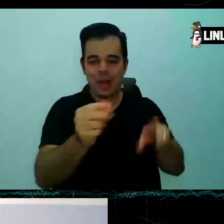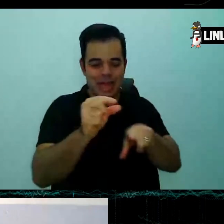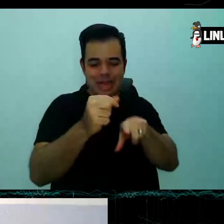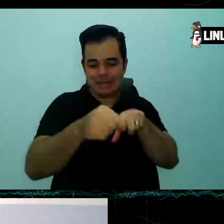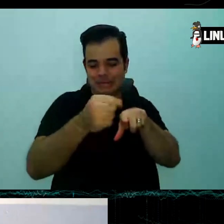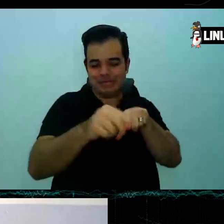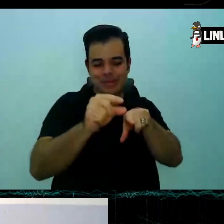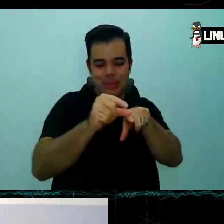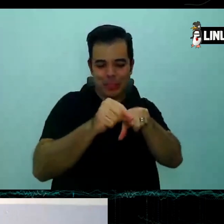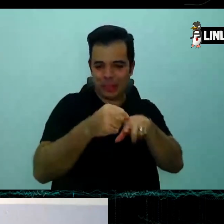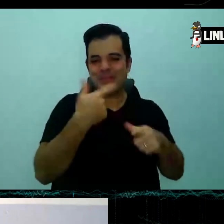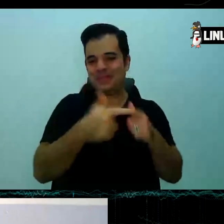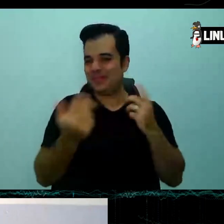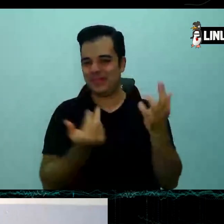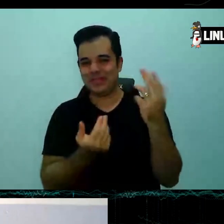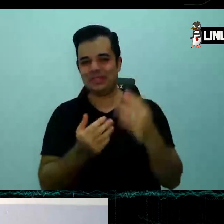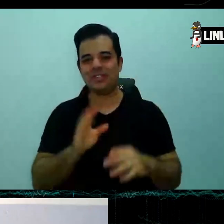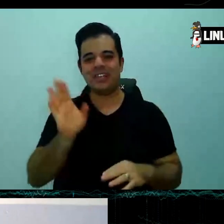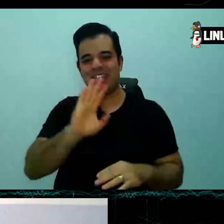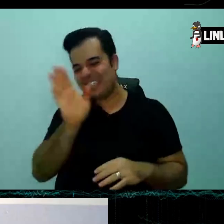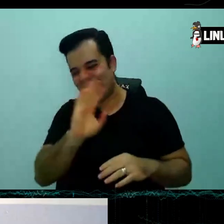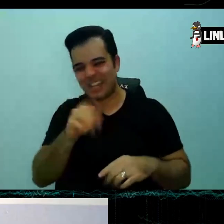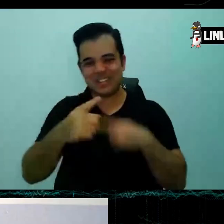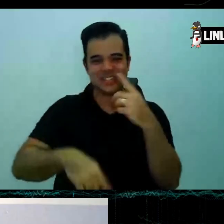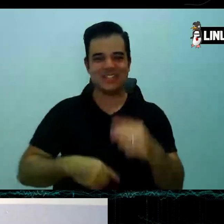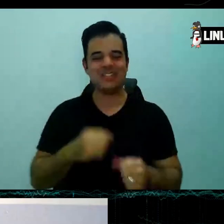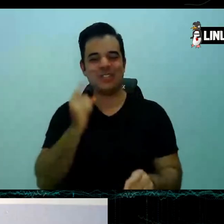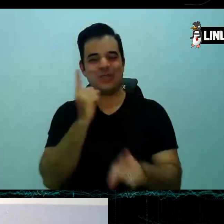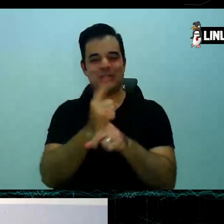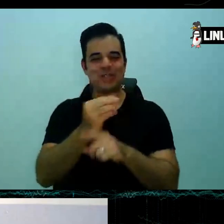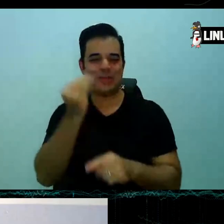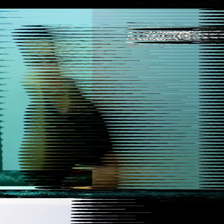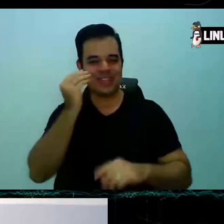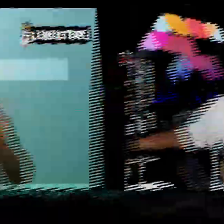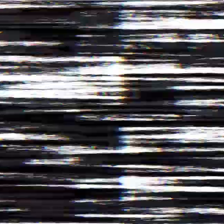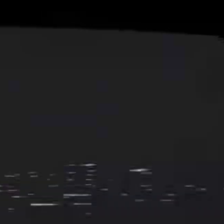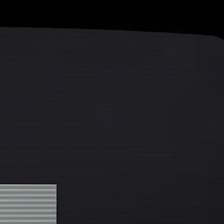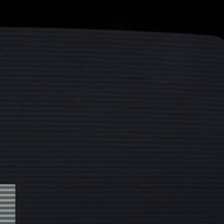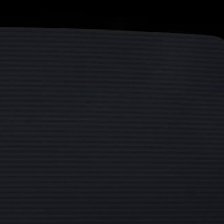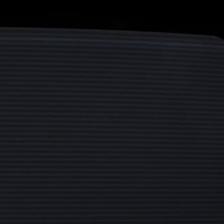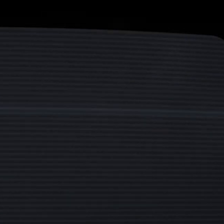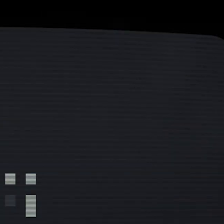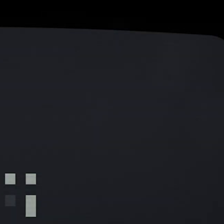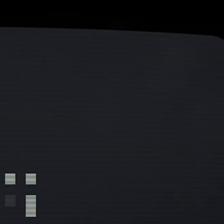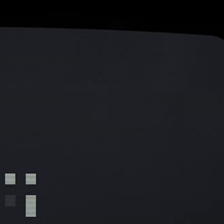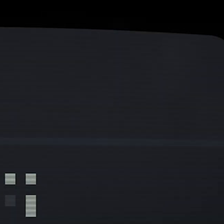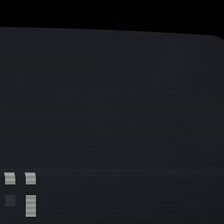Beijão, tchau, gente. Se cuida. Valeu, beijão, Paty. Se cuidem. Tchau. É nóis.